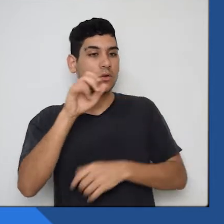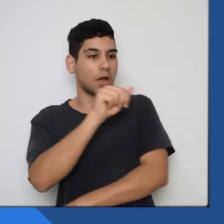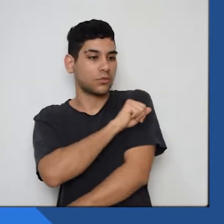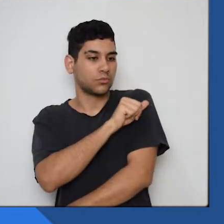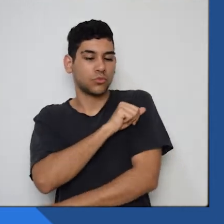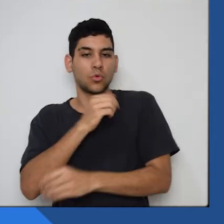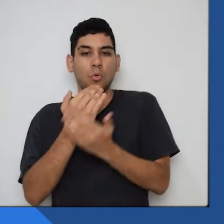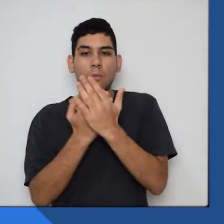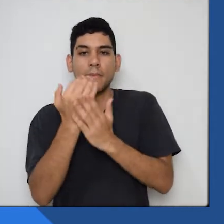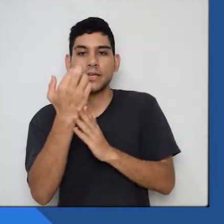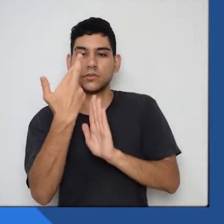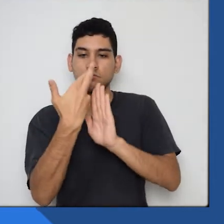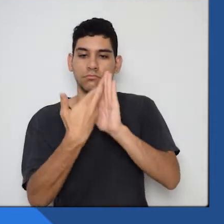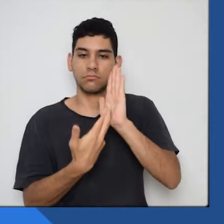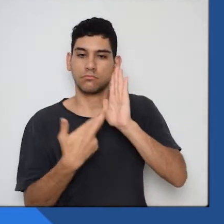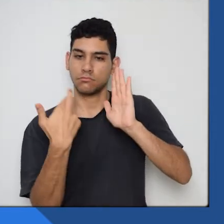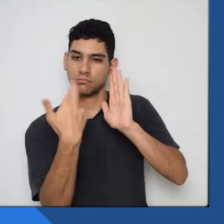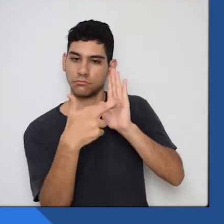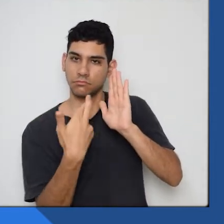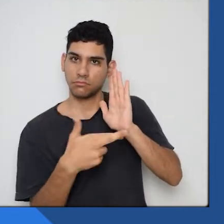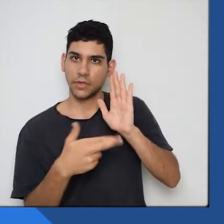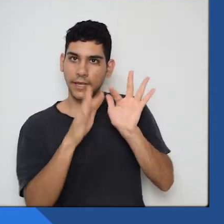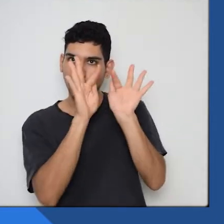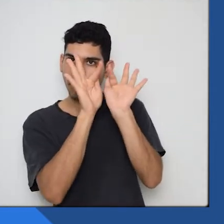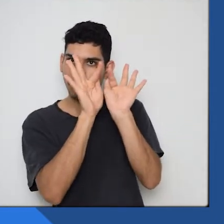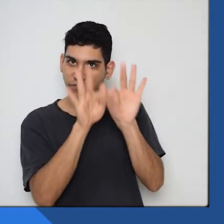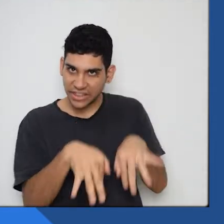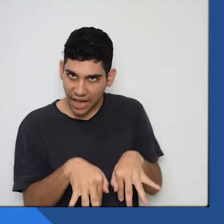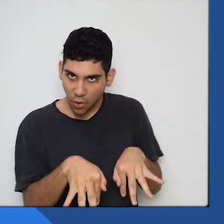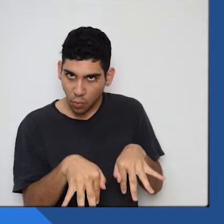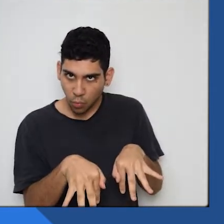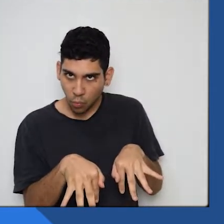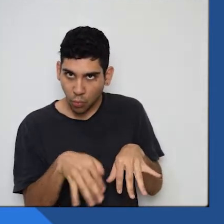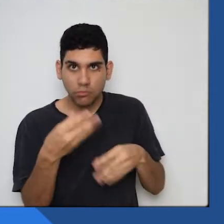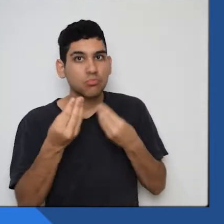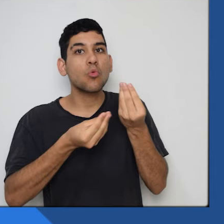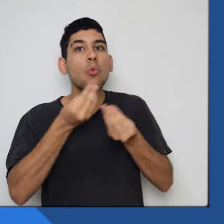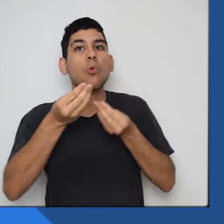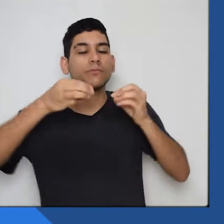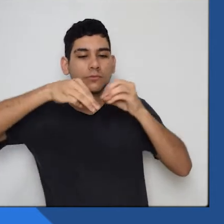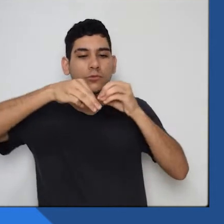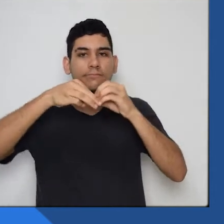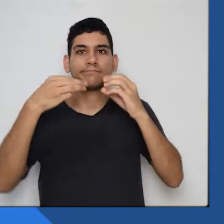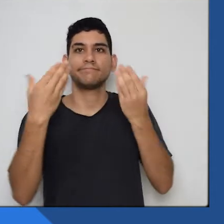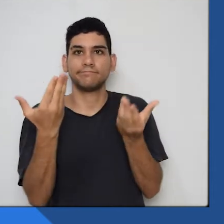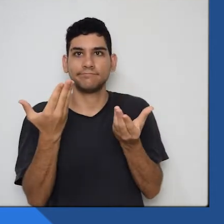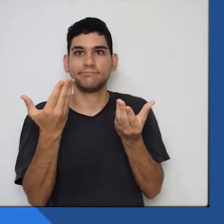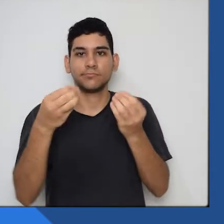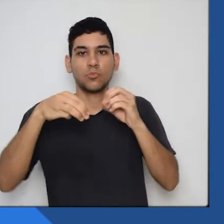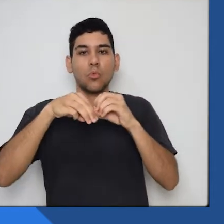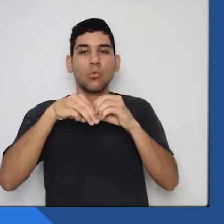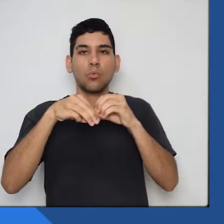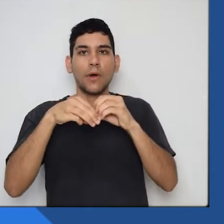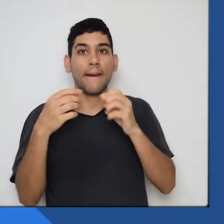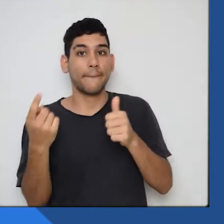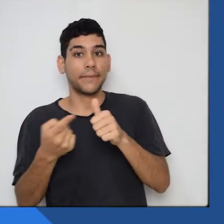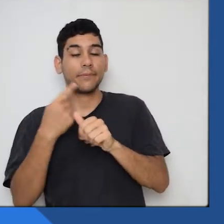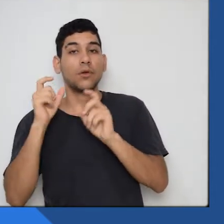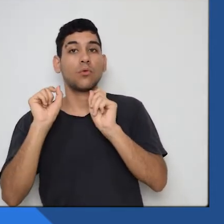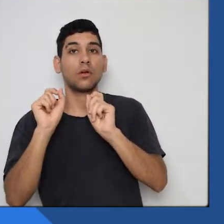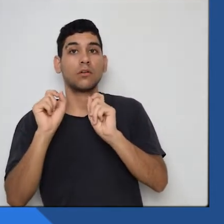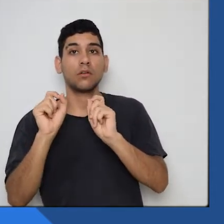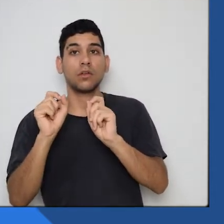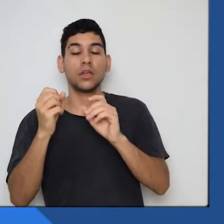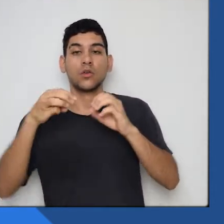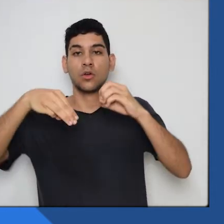Se o estudante iniciar o questionário e não finalizá-lo, qual vai ser o comportamento do Moodle? A primeira